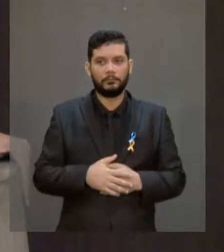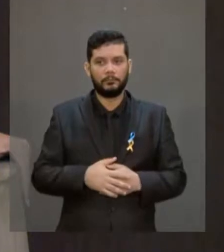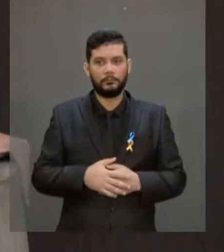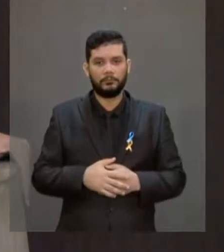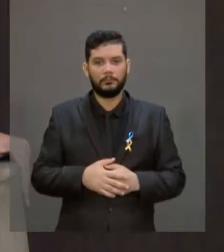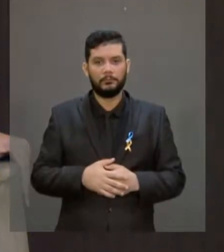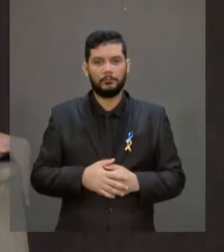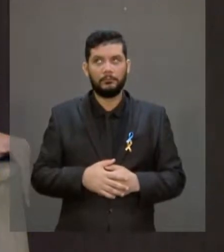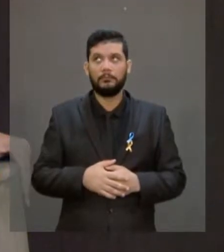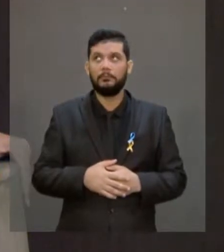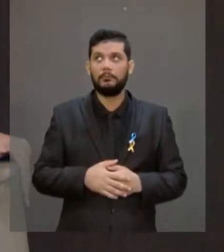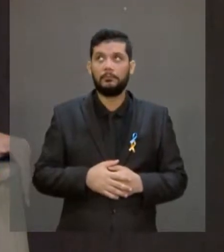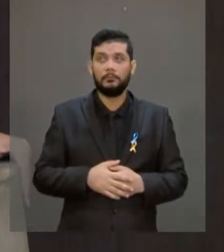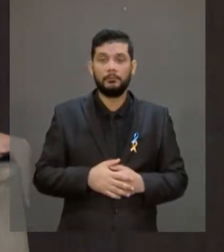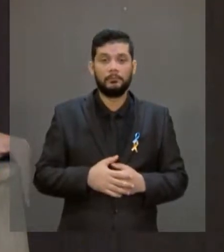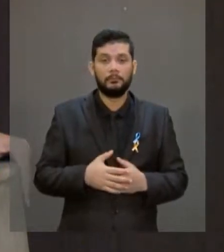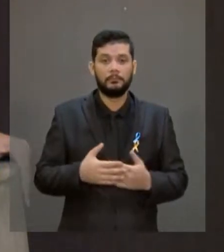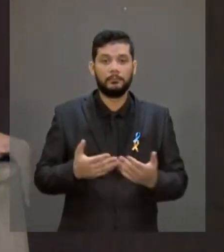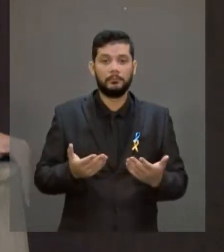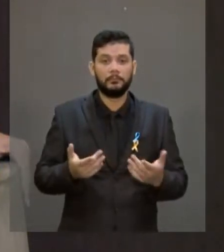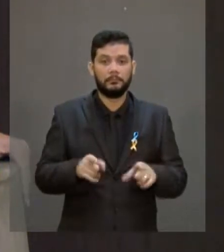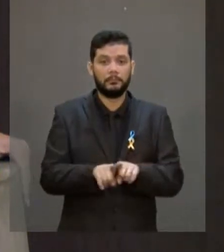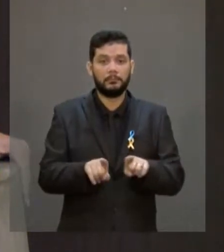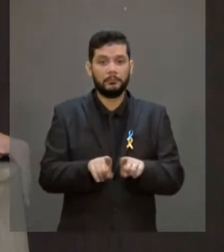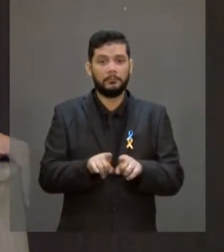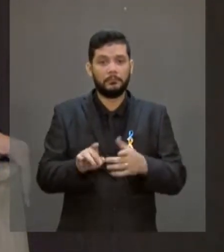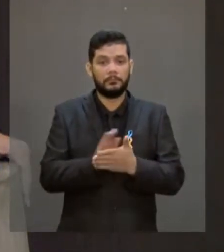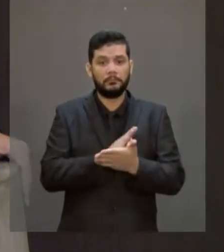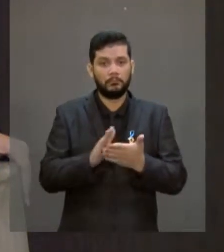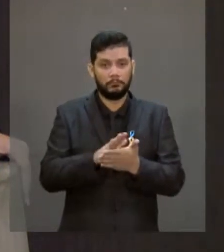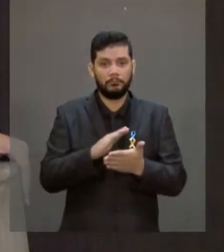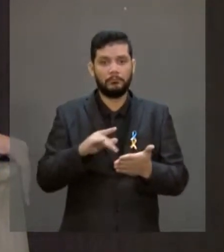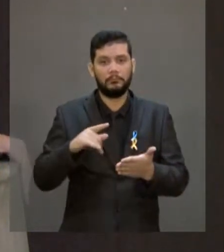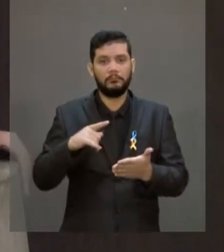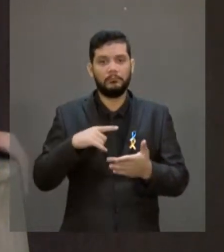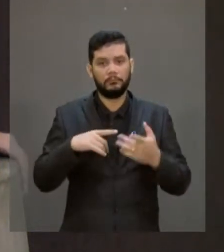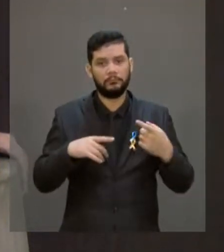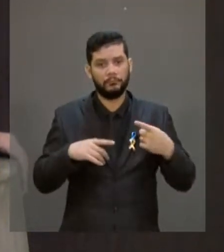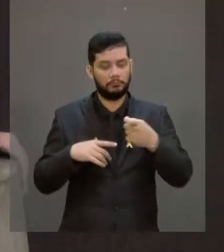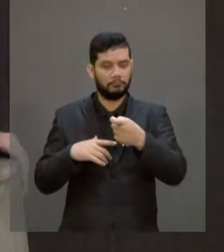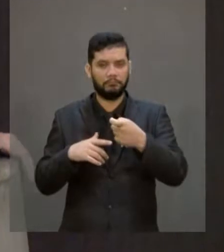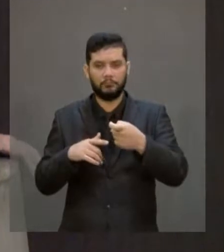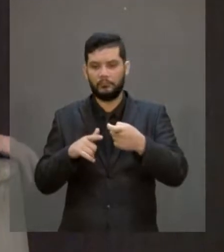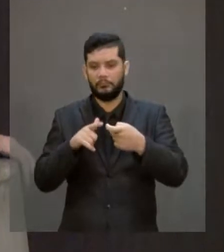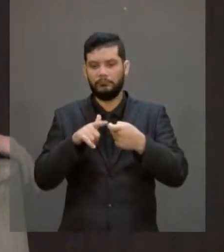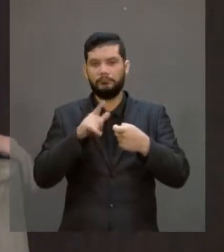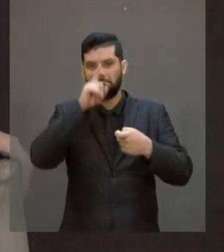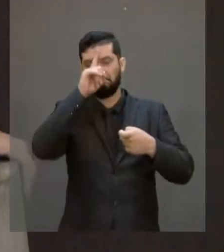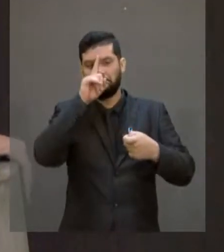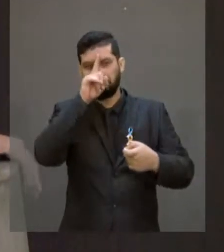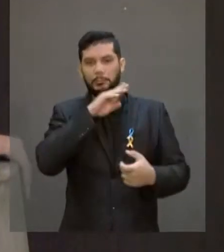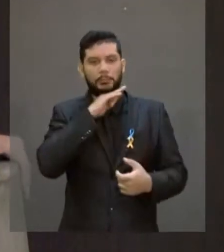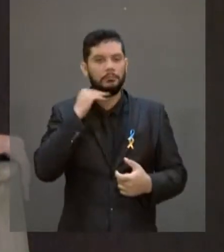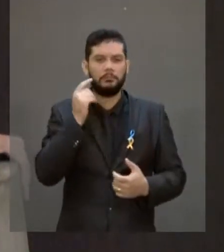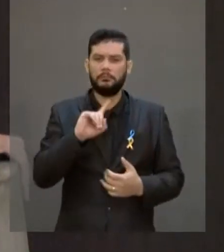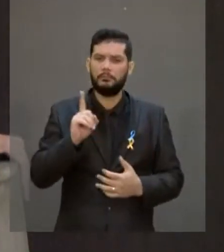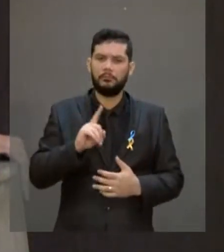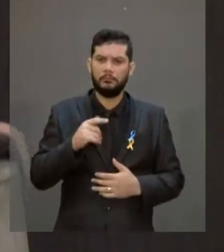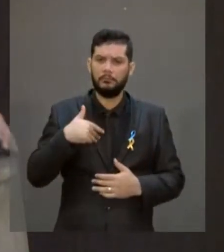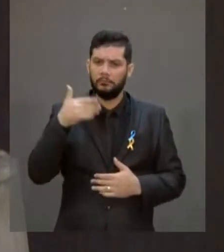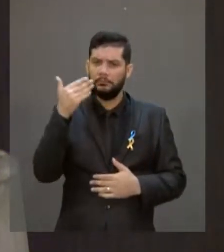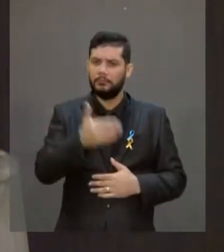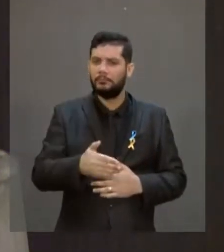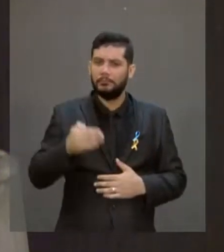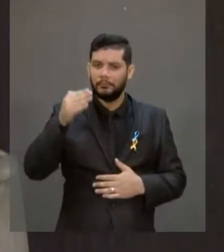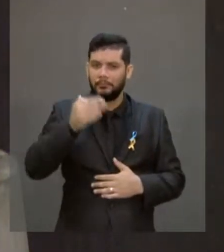melhor equipamento. Que ele, inclusive, tenha equipamento não letal. Eu visito unidades com muita frequência.